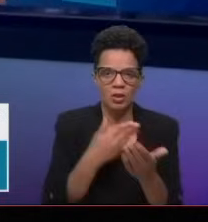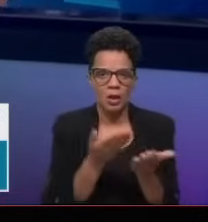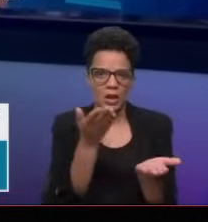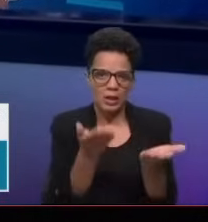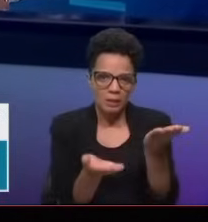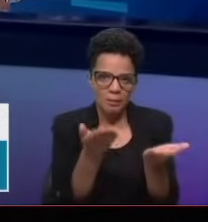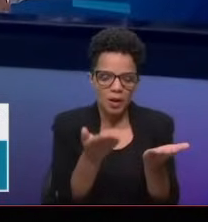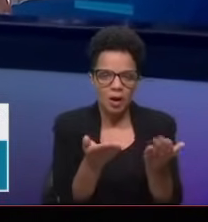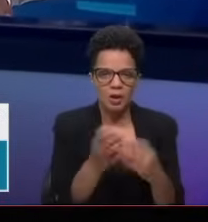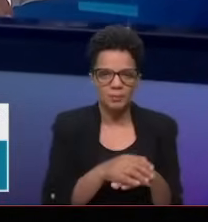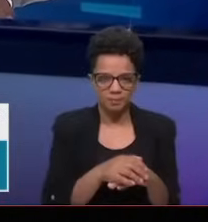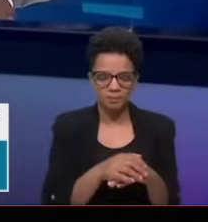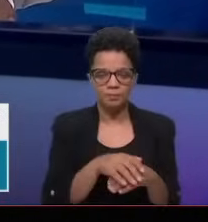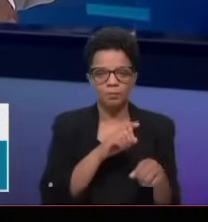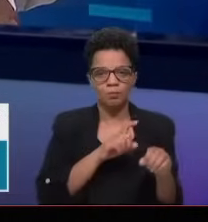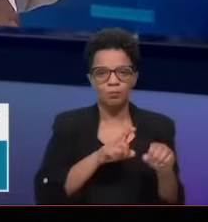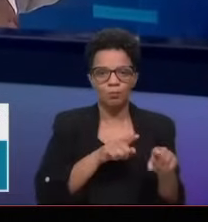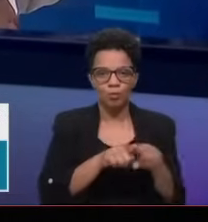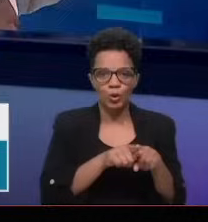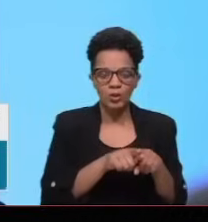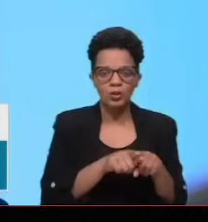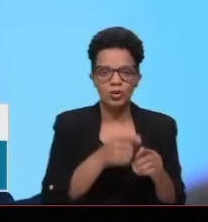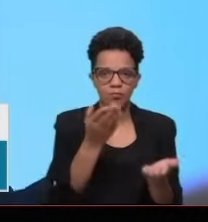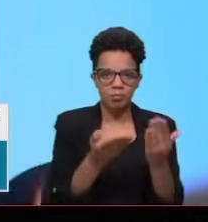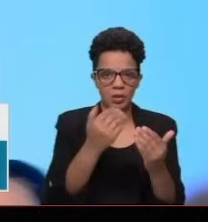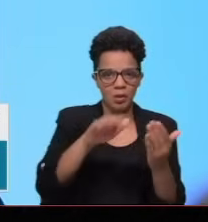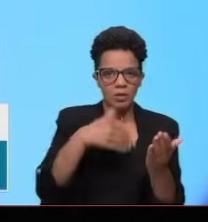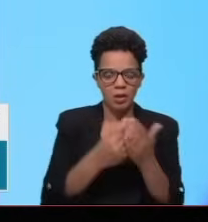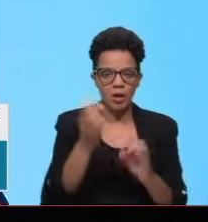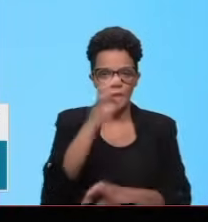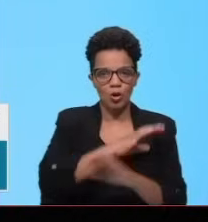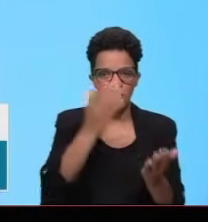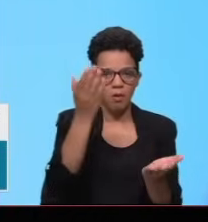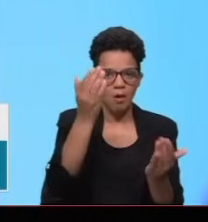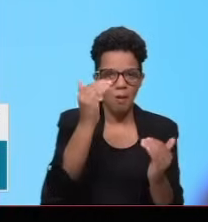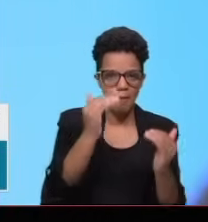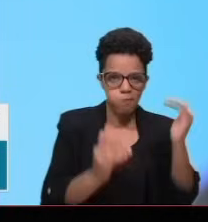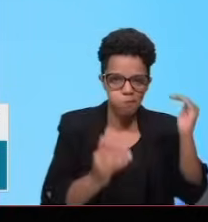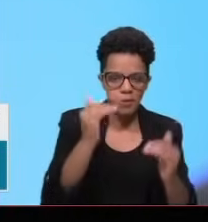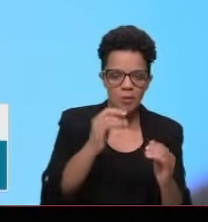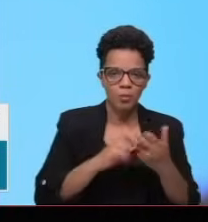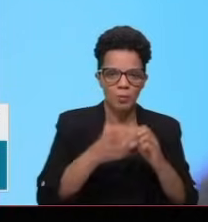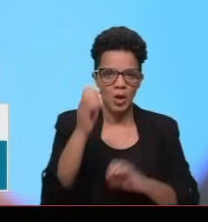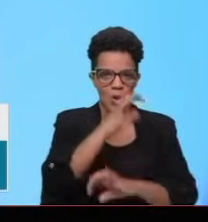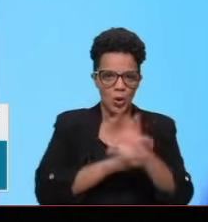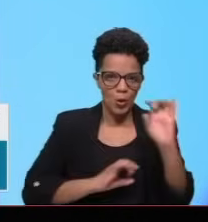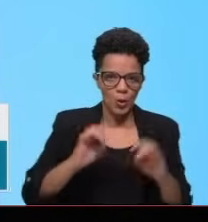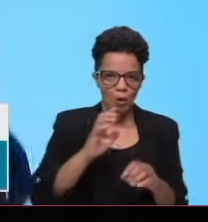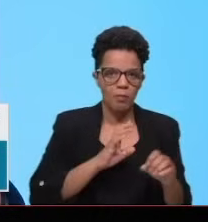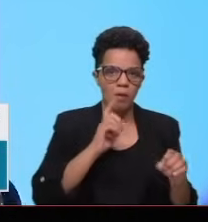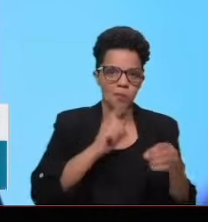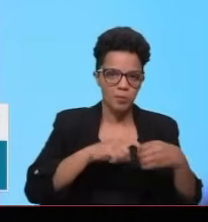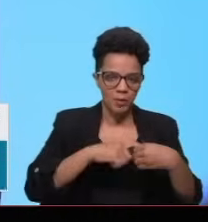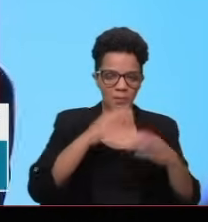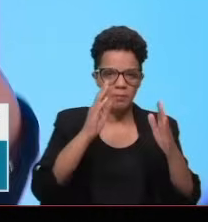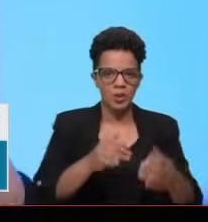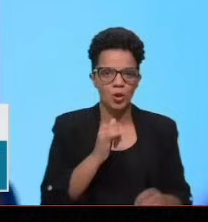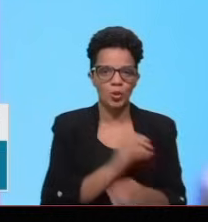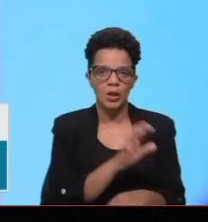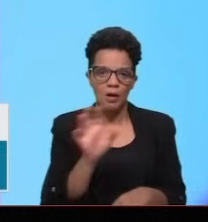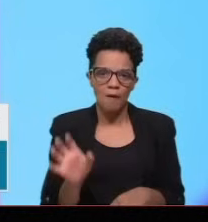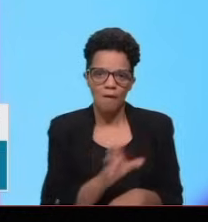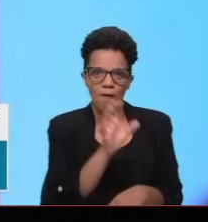portanto mais polí coesão vamos ter mais desigualdades na Europa mais problemas na Europa um alargamento precisa de outra forma de